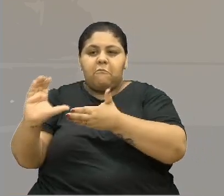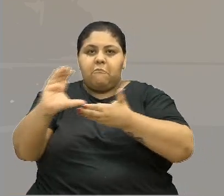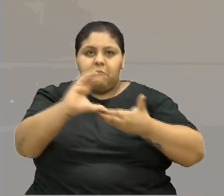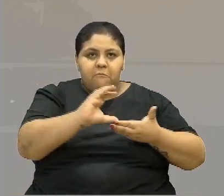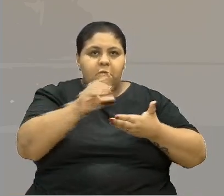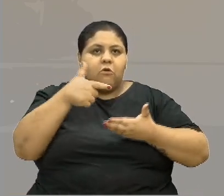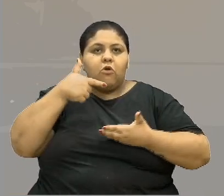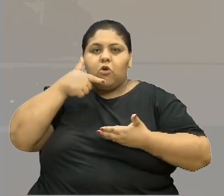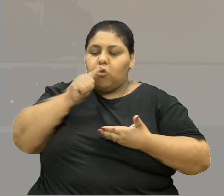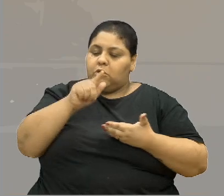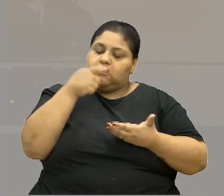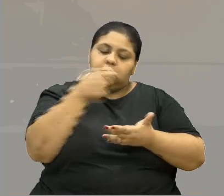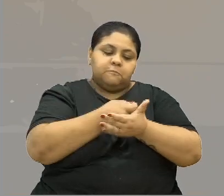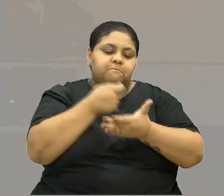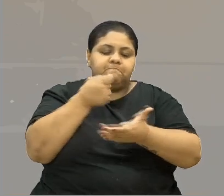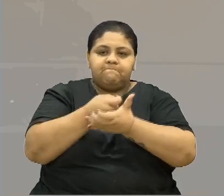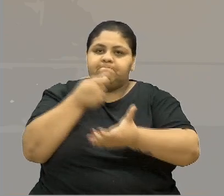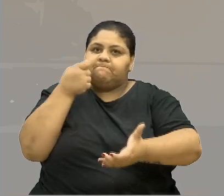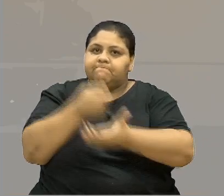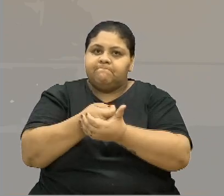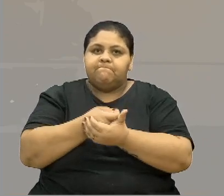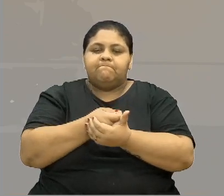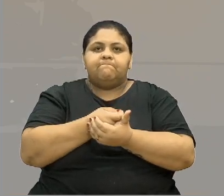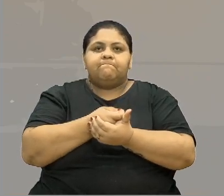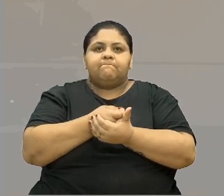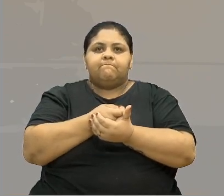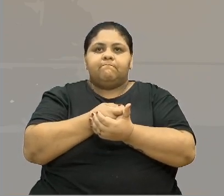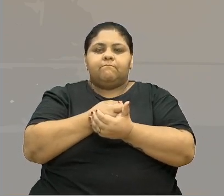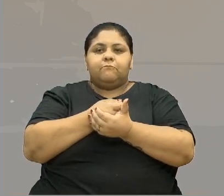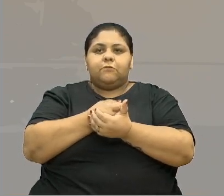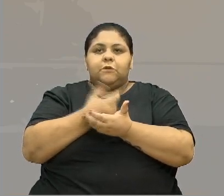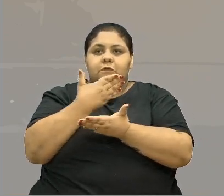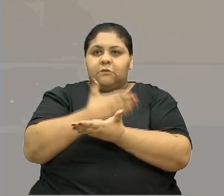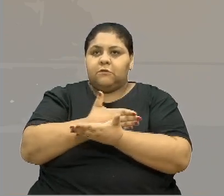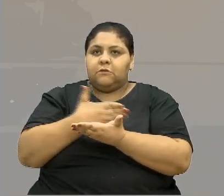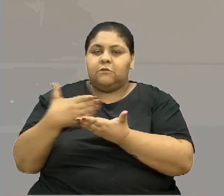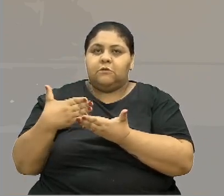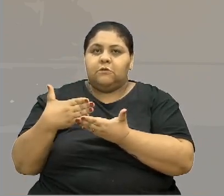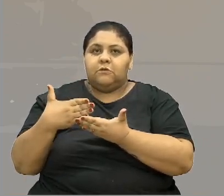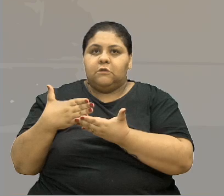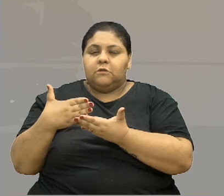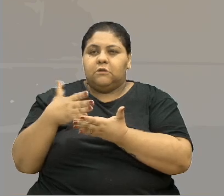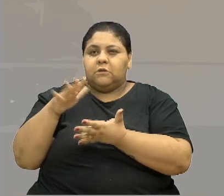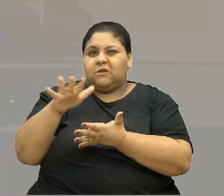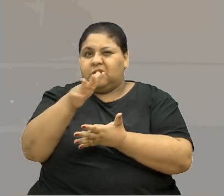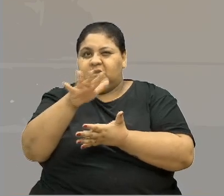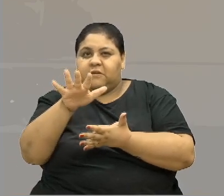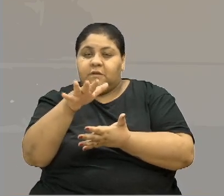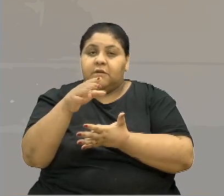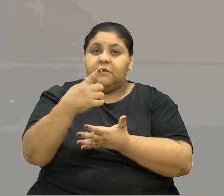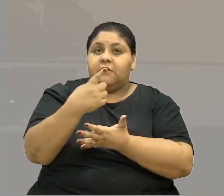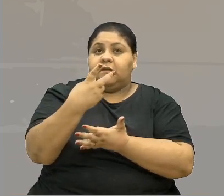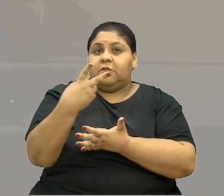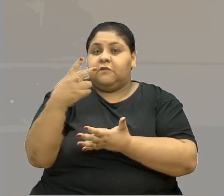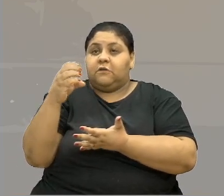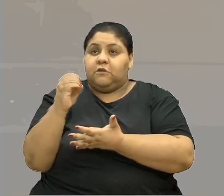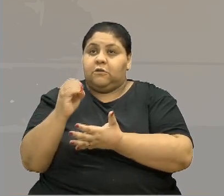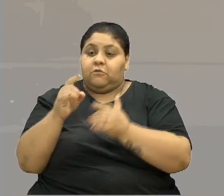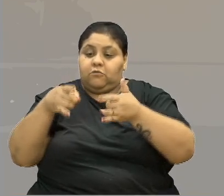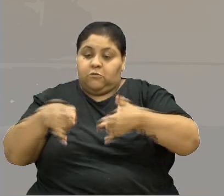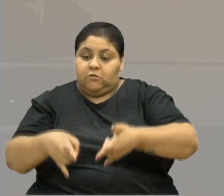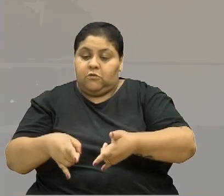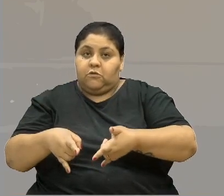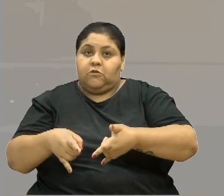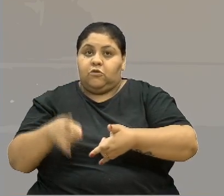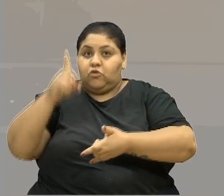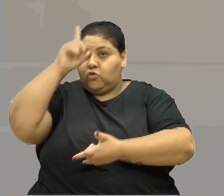com muita luta, colocar em funcionamento aproximadamente 120 leitos no